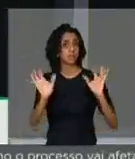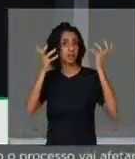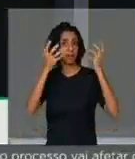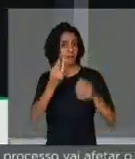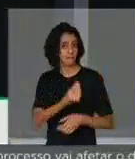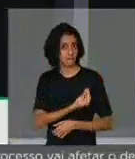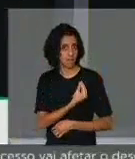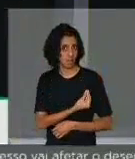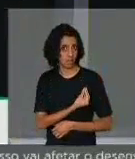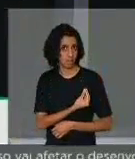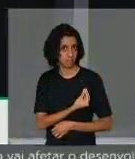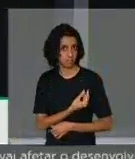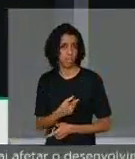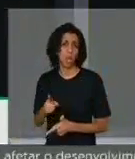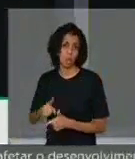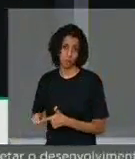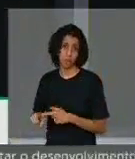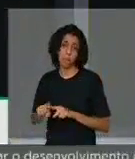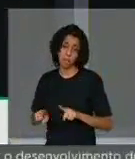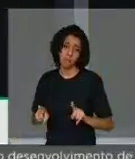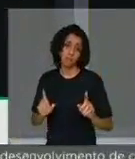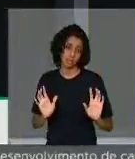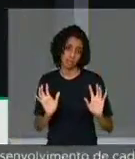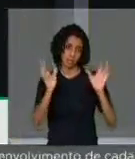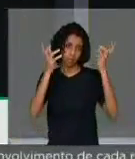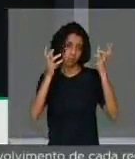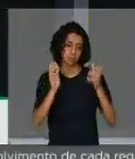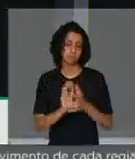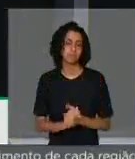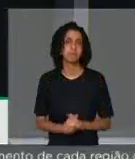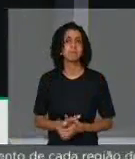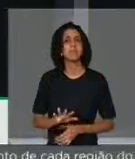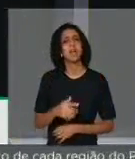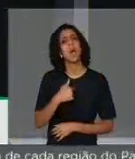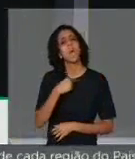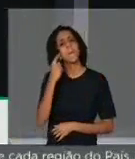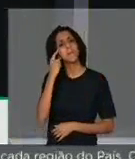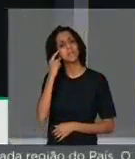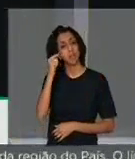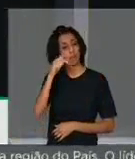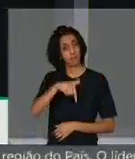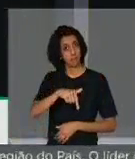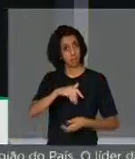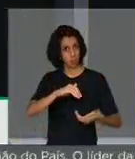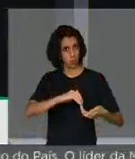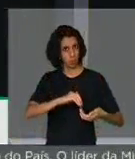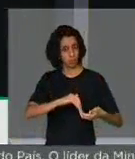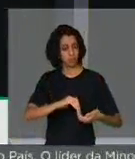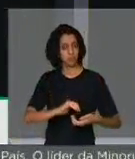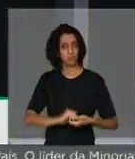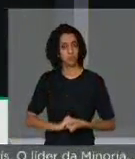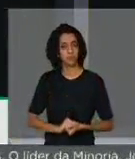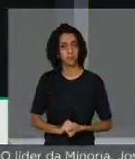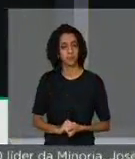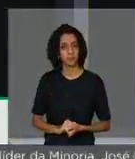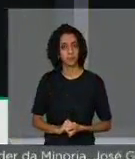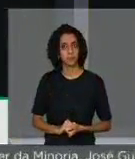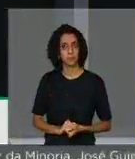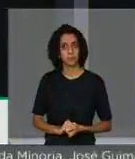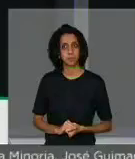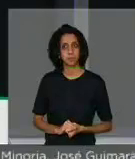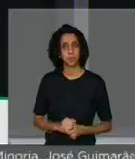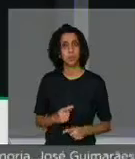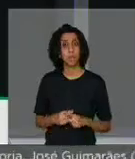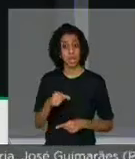vida, apesar de tudo. Então, eu fiquei pensando nessa nossa situação aqui do Parlamento Nacional, o que poderíamos ter